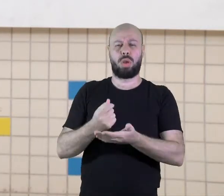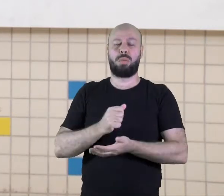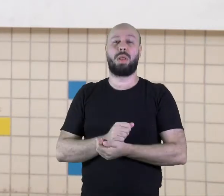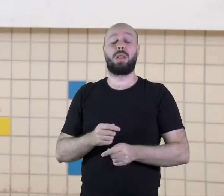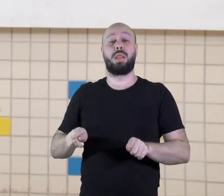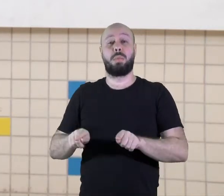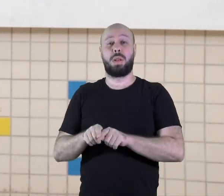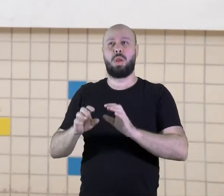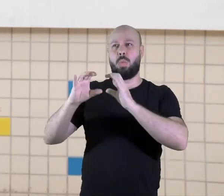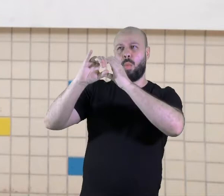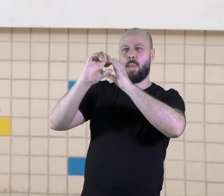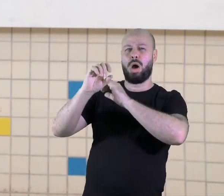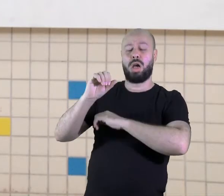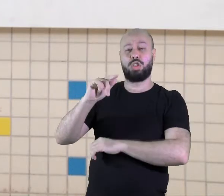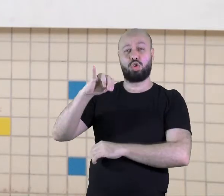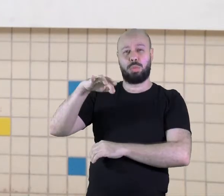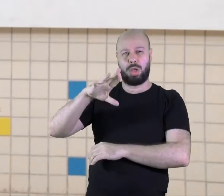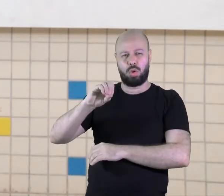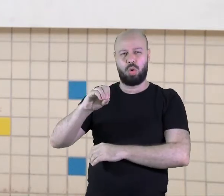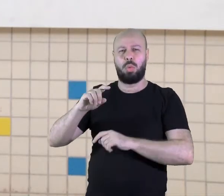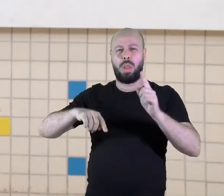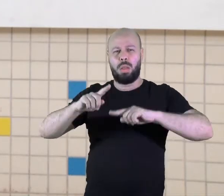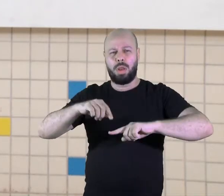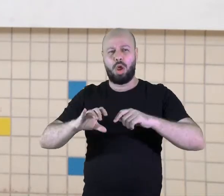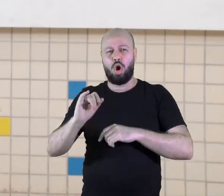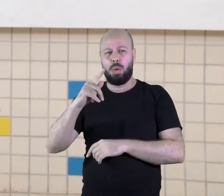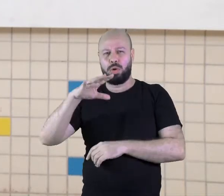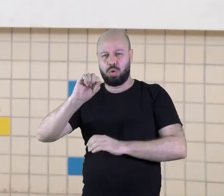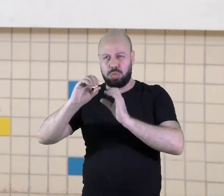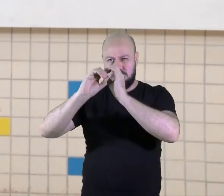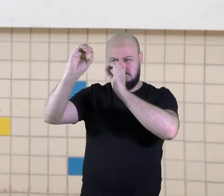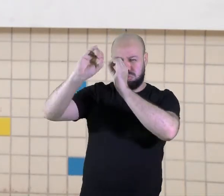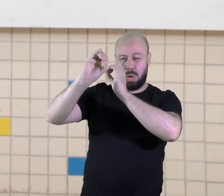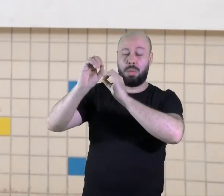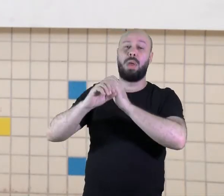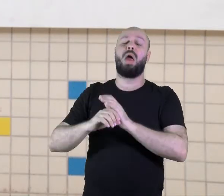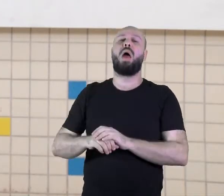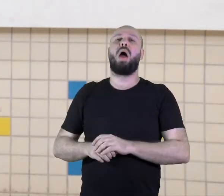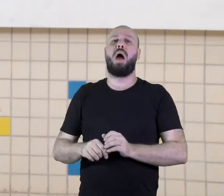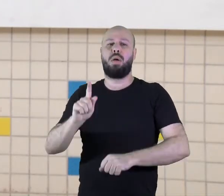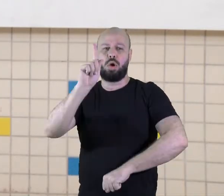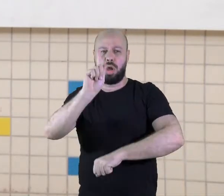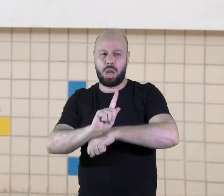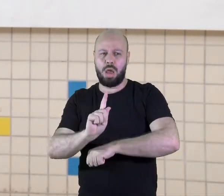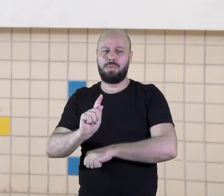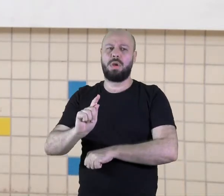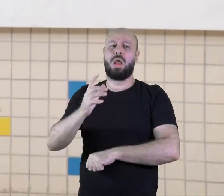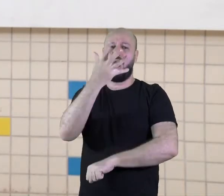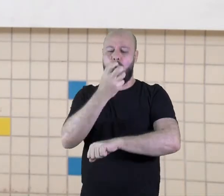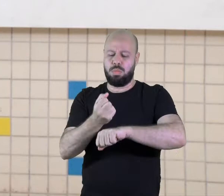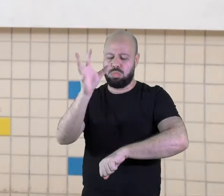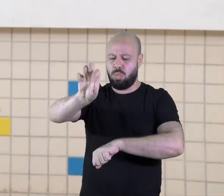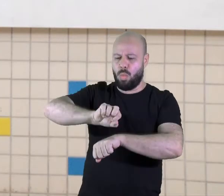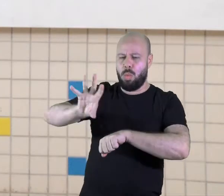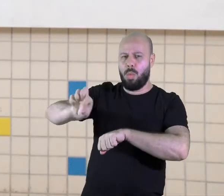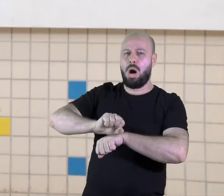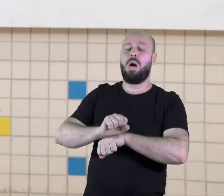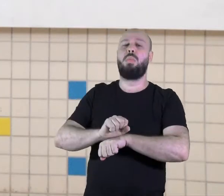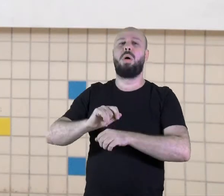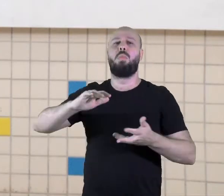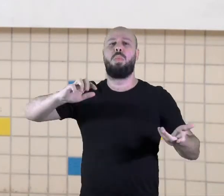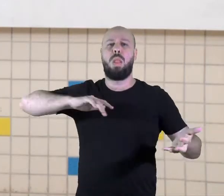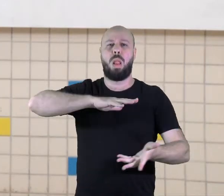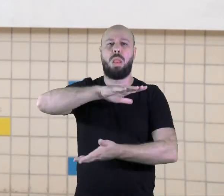ópticos, as constelações, mapas celestes e sobre a gravidade, que é essa força que todos os corpos no universo